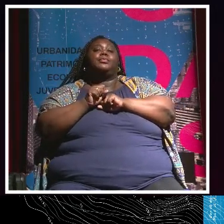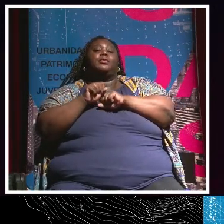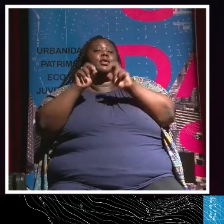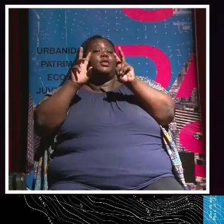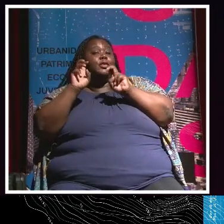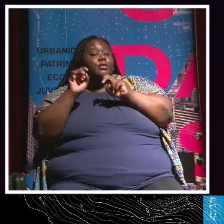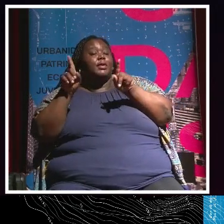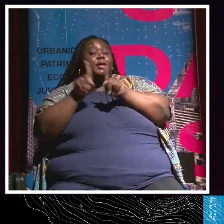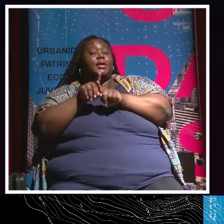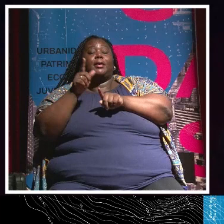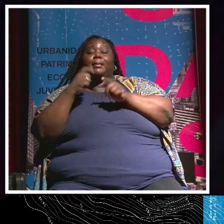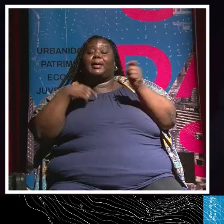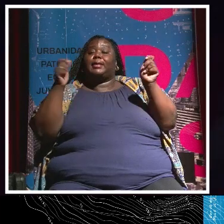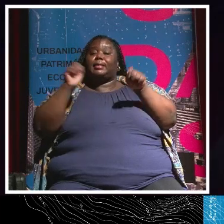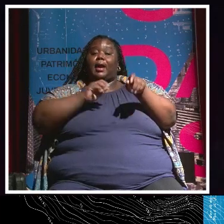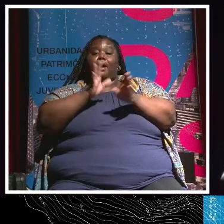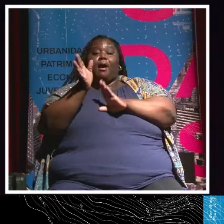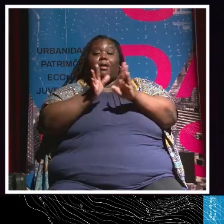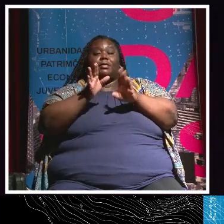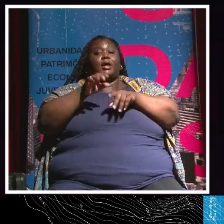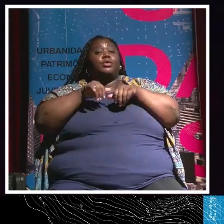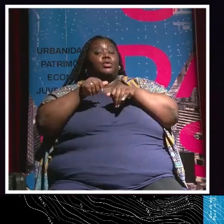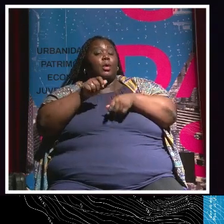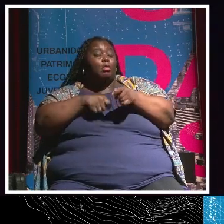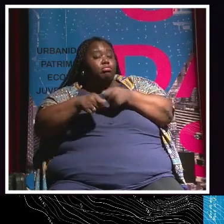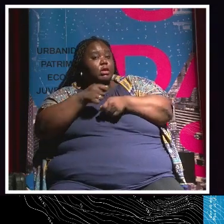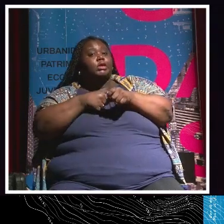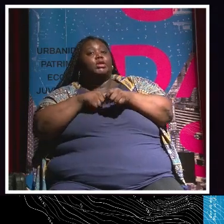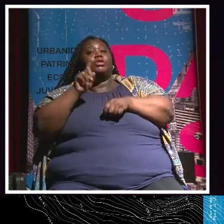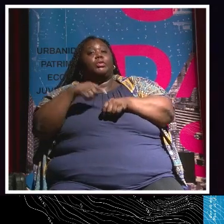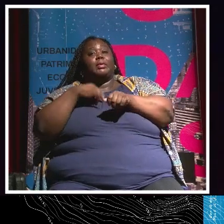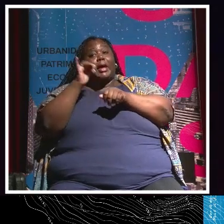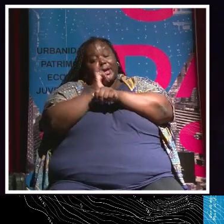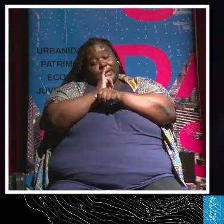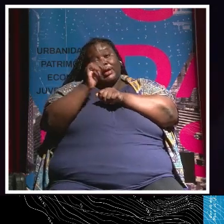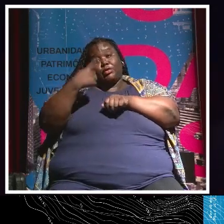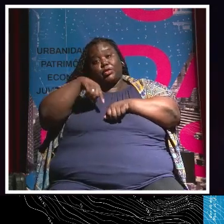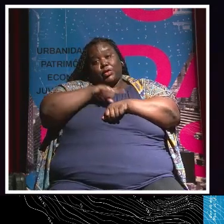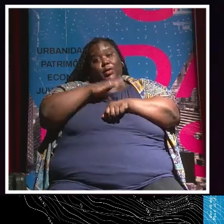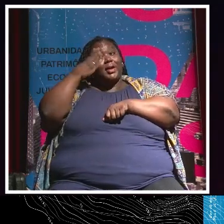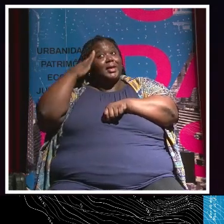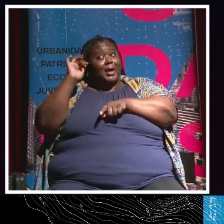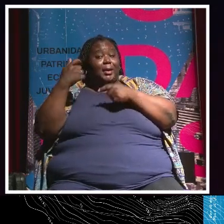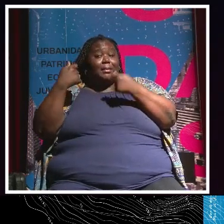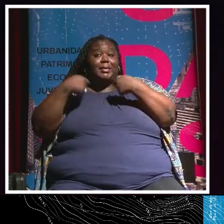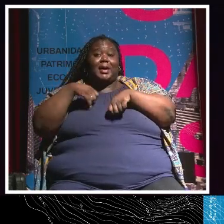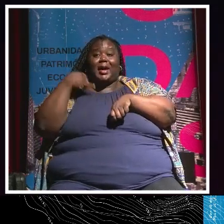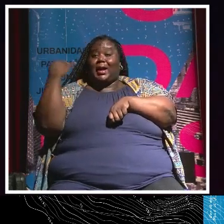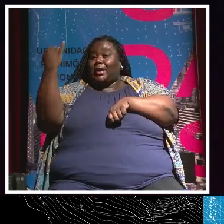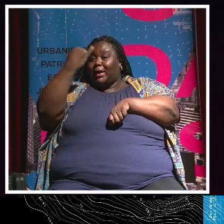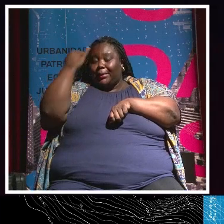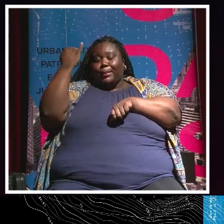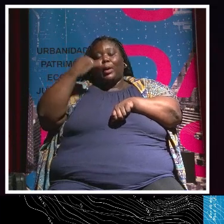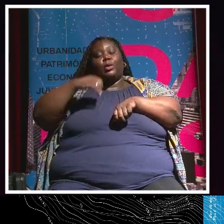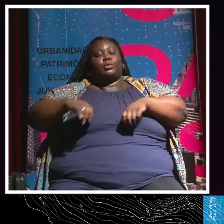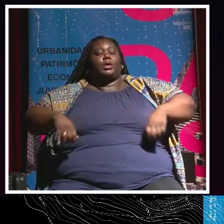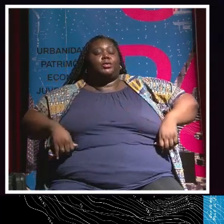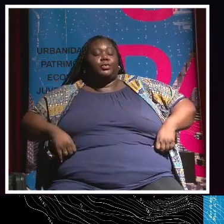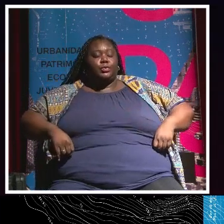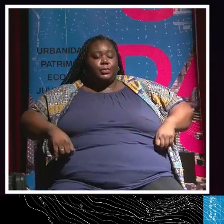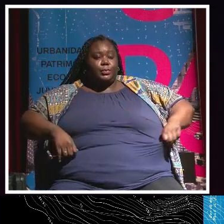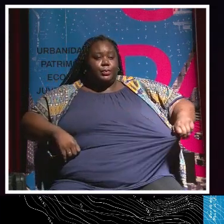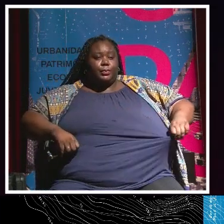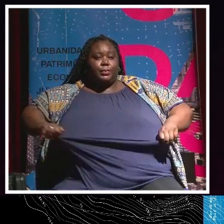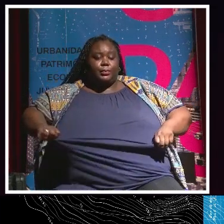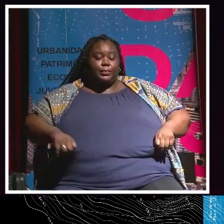e facilitar o acesso aos mercados. São algumas das estratégias que a gente sabe que também é de responsabilidade dos